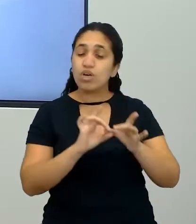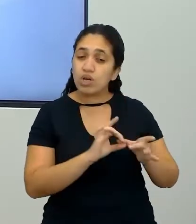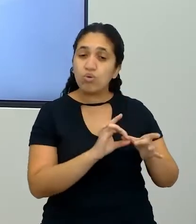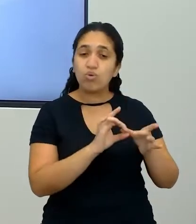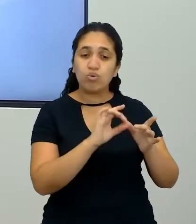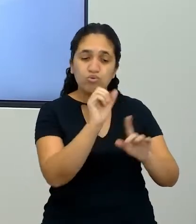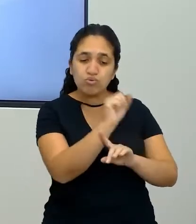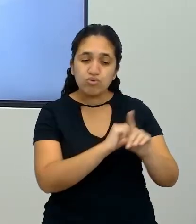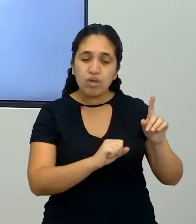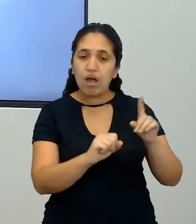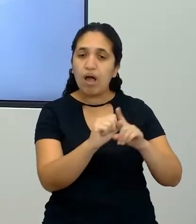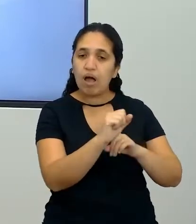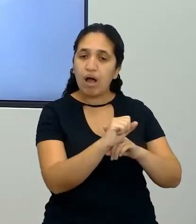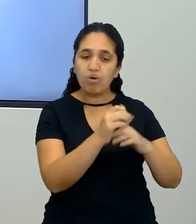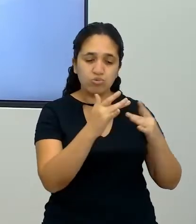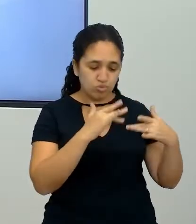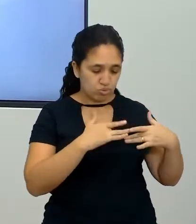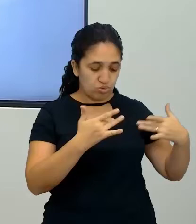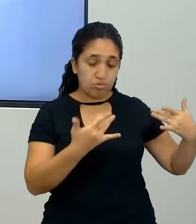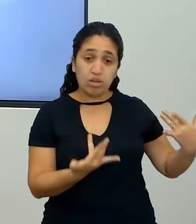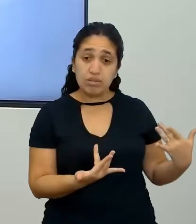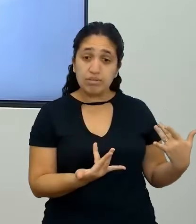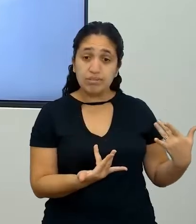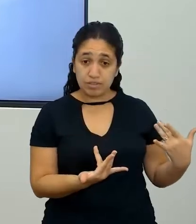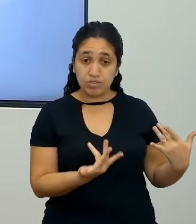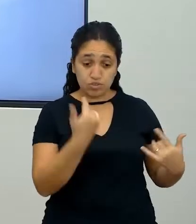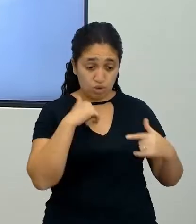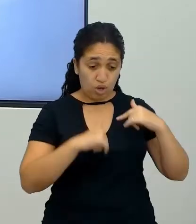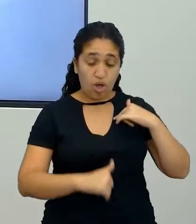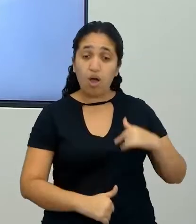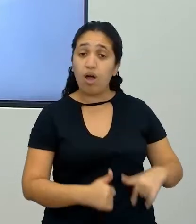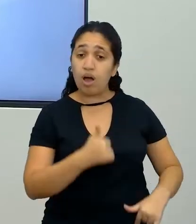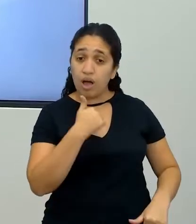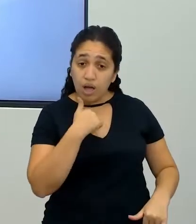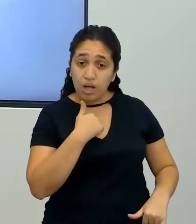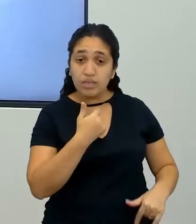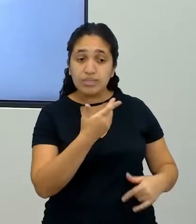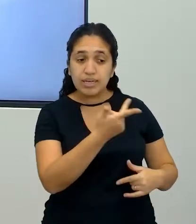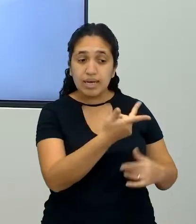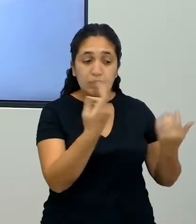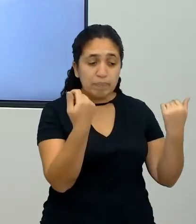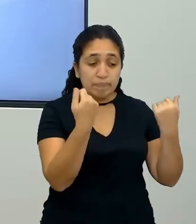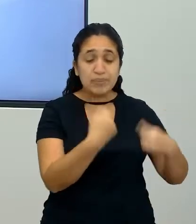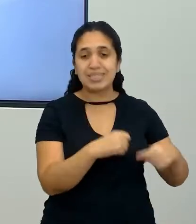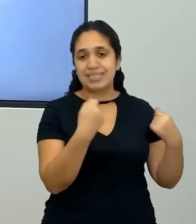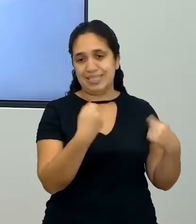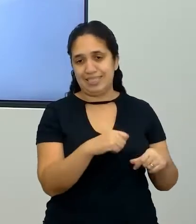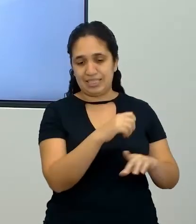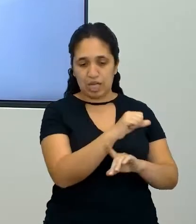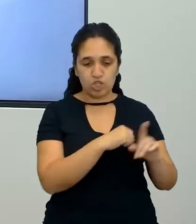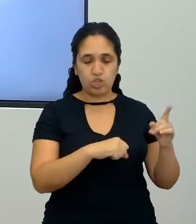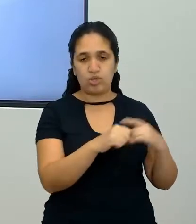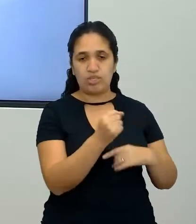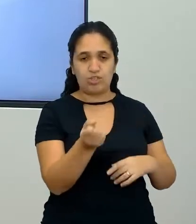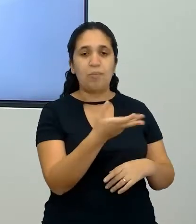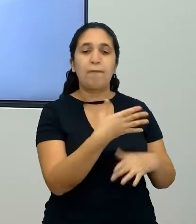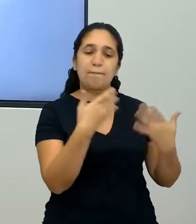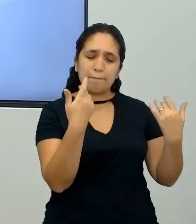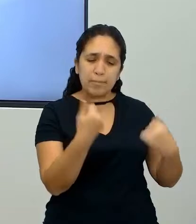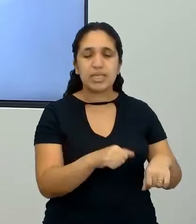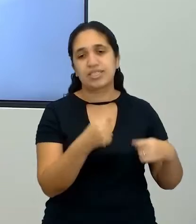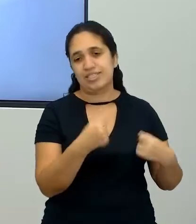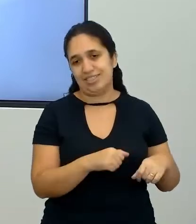sociais pela solidariedade orgânica para o Durkheim é uma necessidade das sociedades modernas.